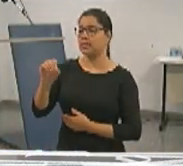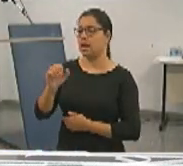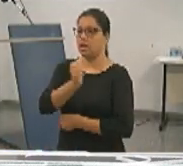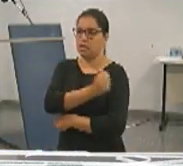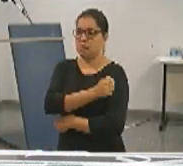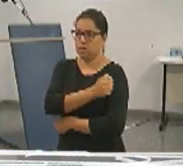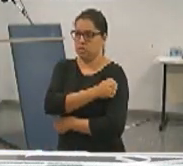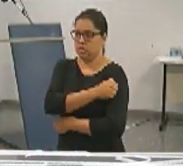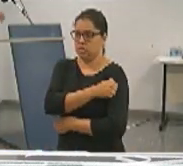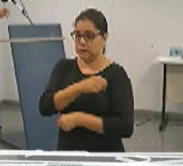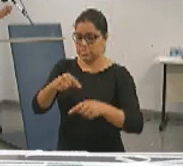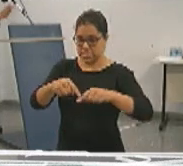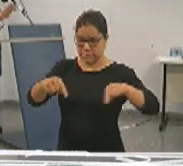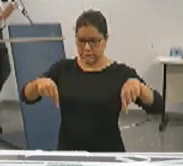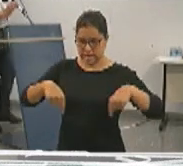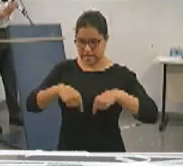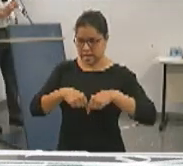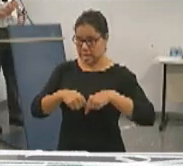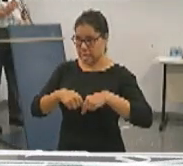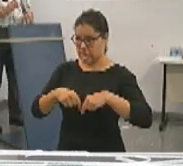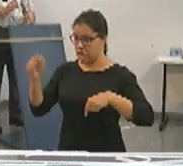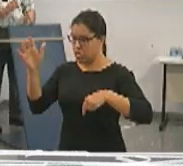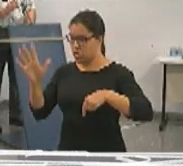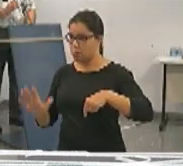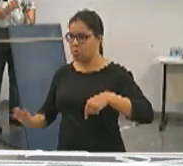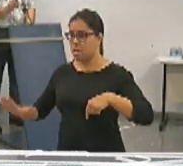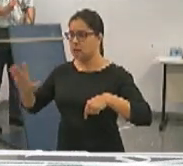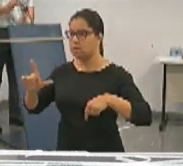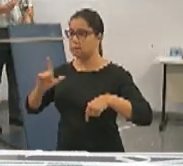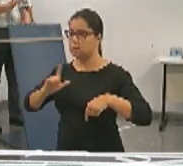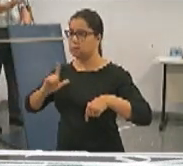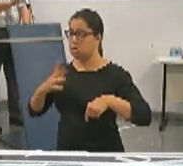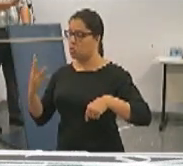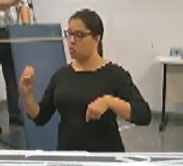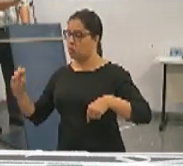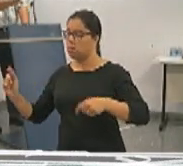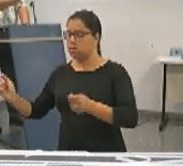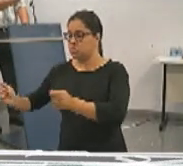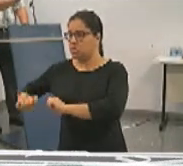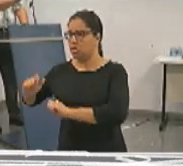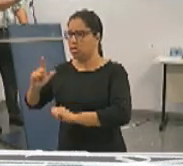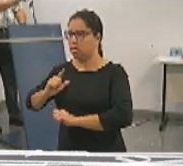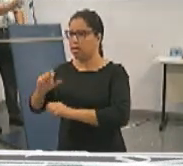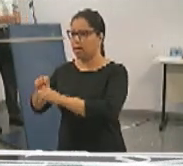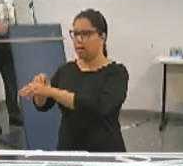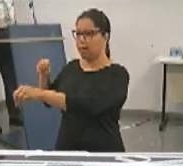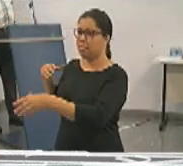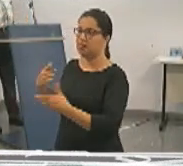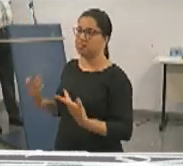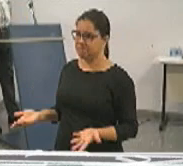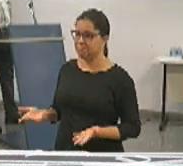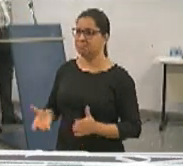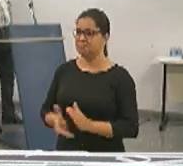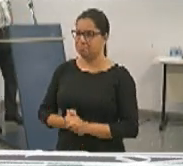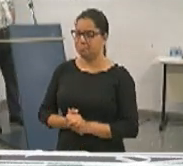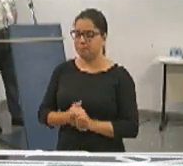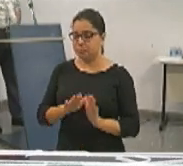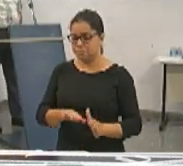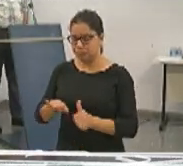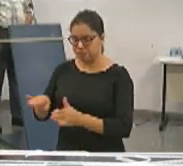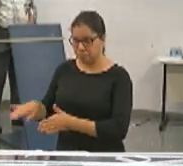EAD, alunos do Brasil inteiro matriculados na disciplina dele. Tempo. Obrigado. O